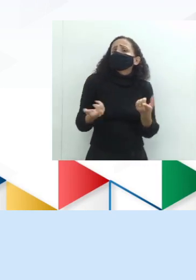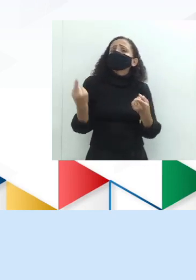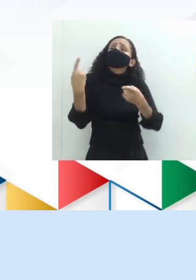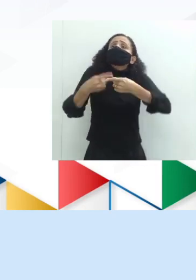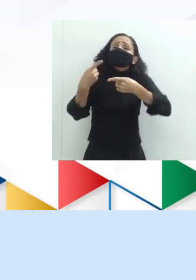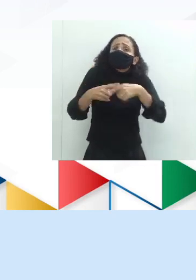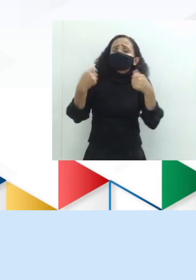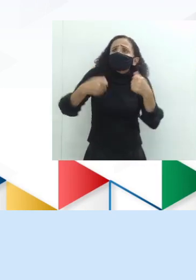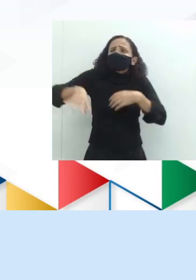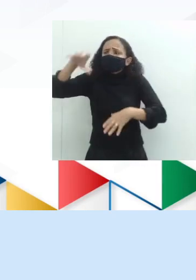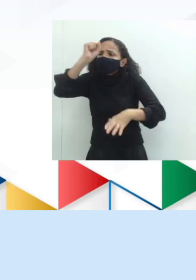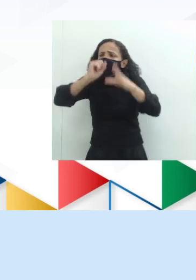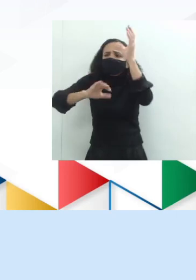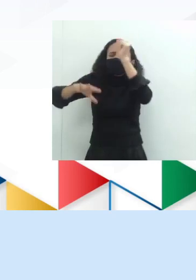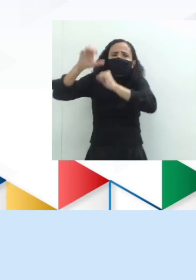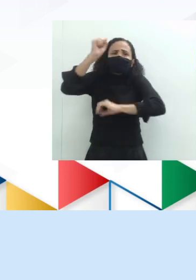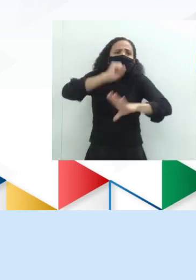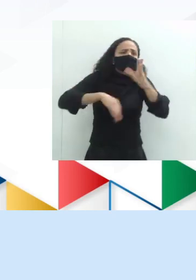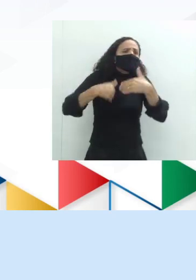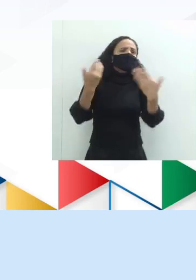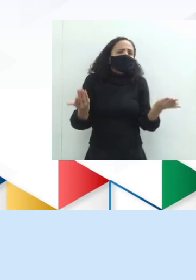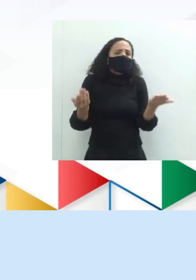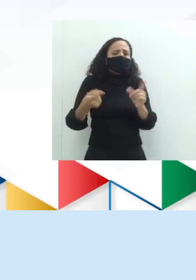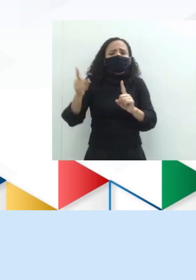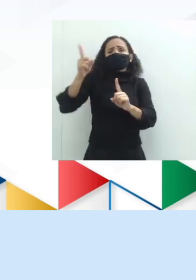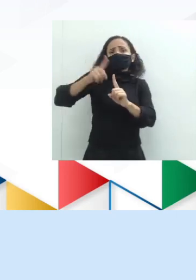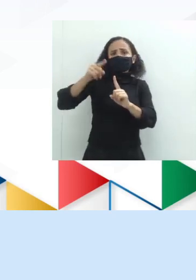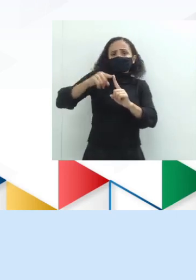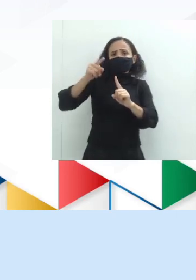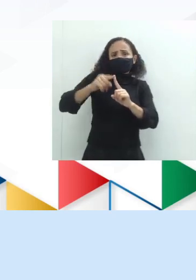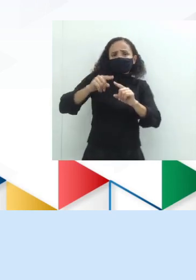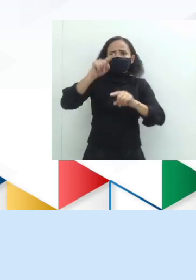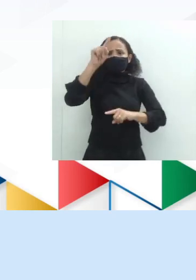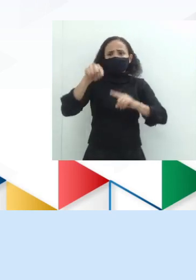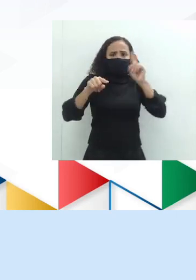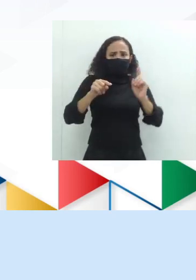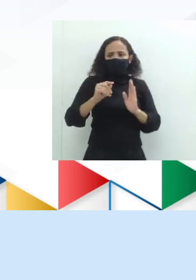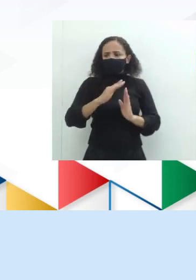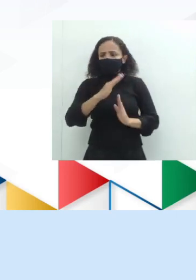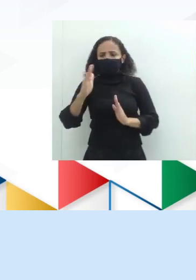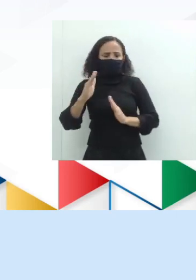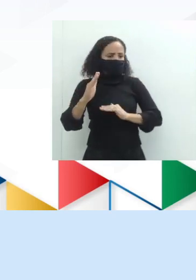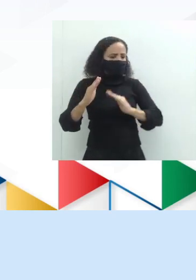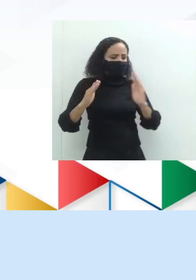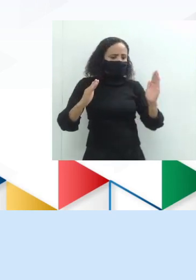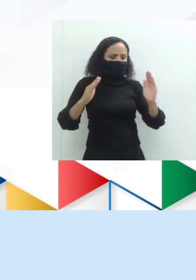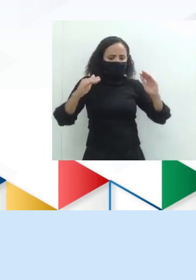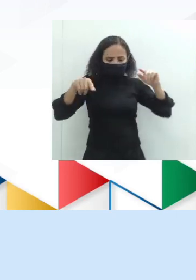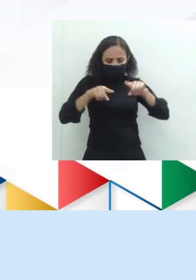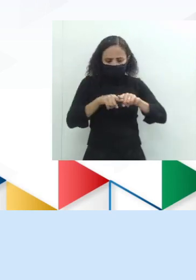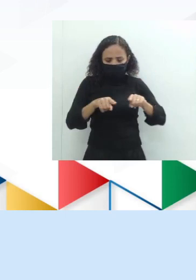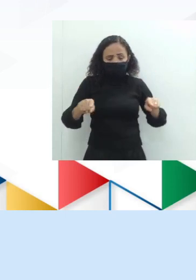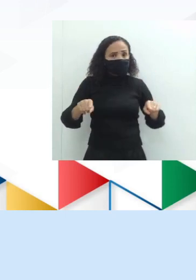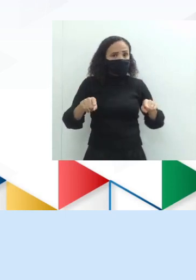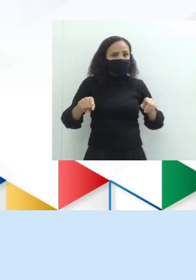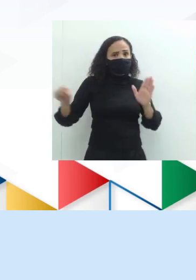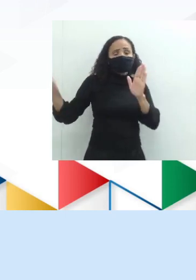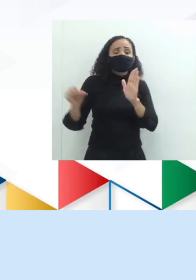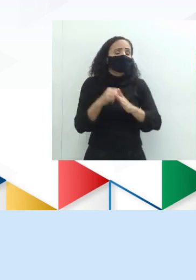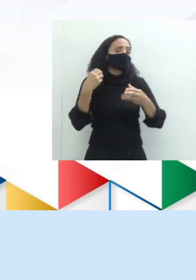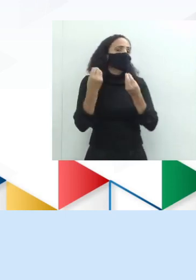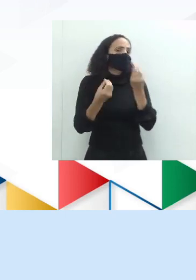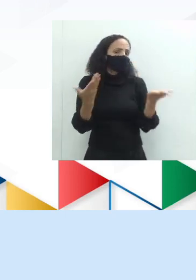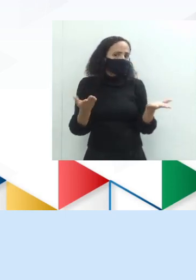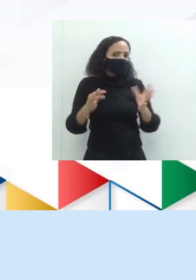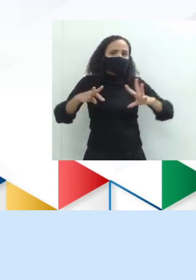precisa aprender sobre o tipo de triângulo em função de lado e de seu ângulo? Primeiro,